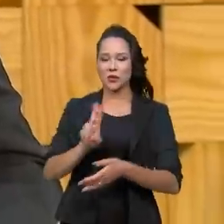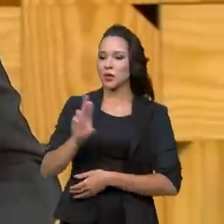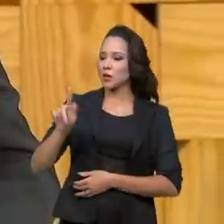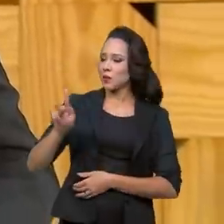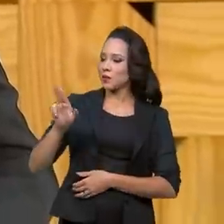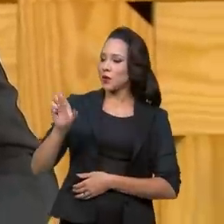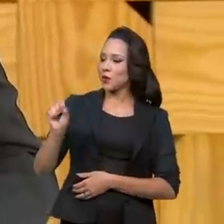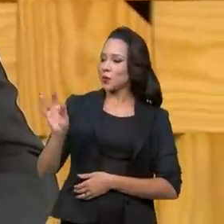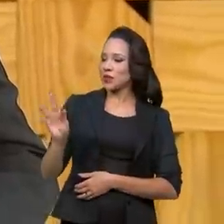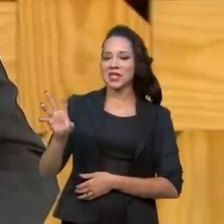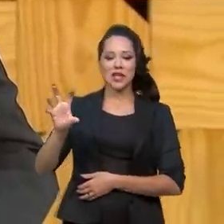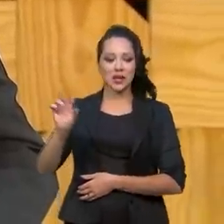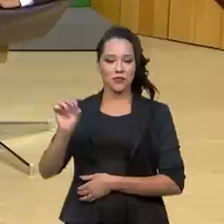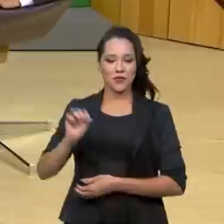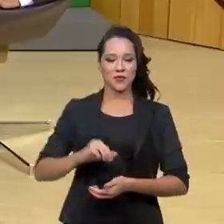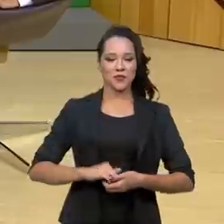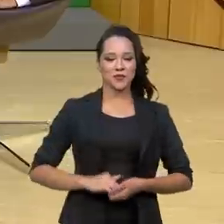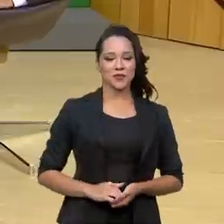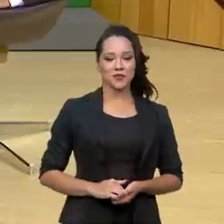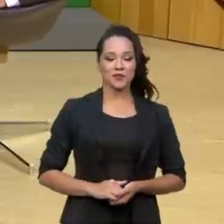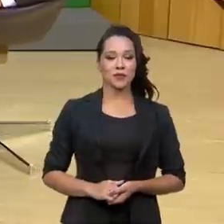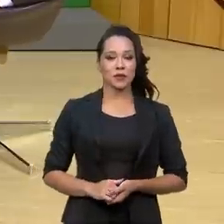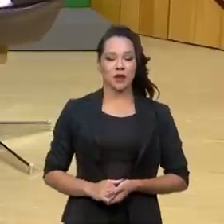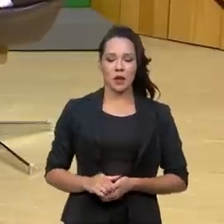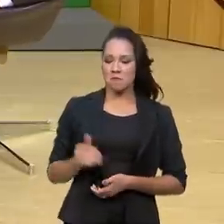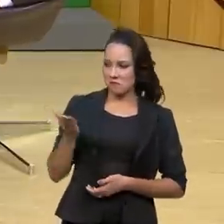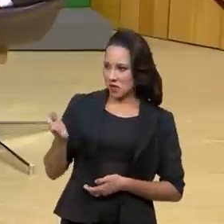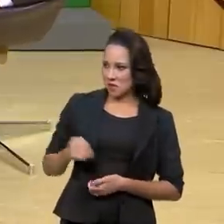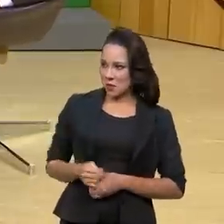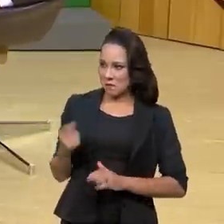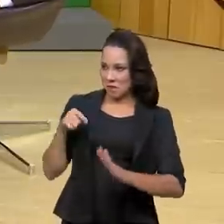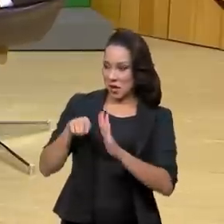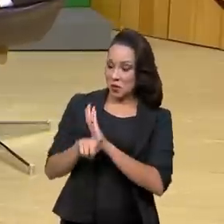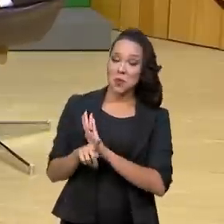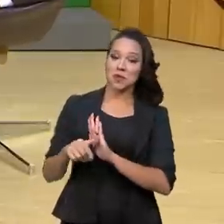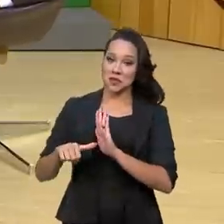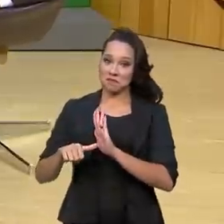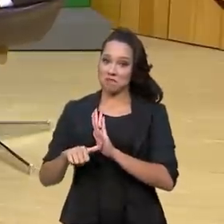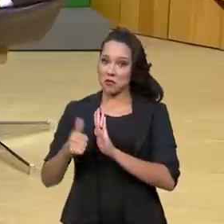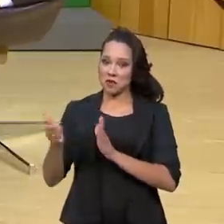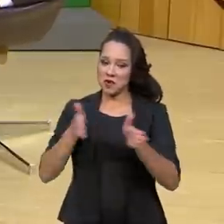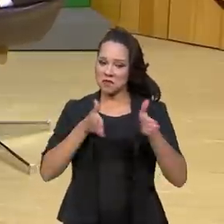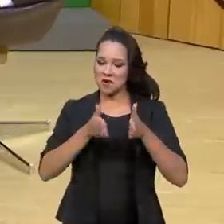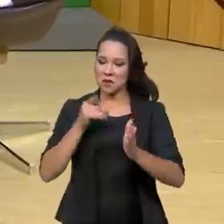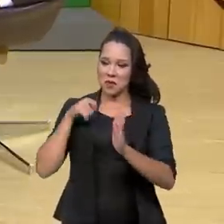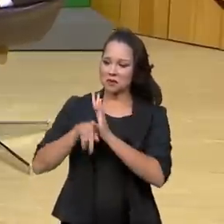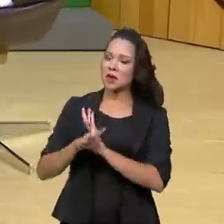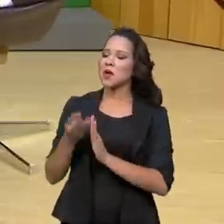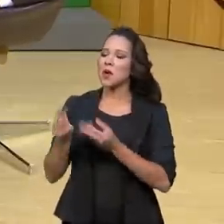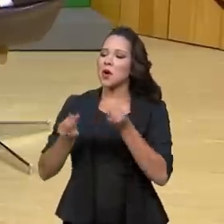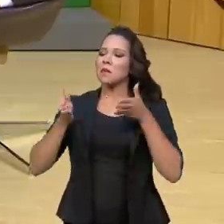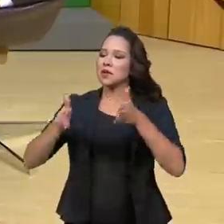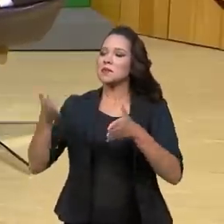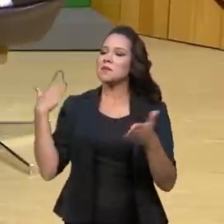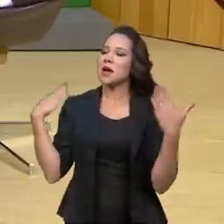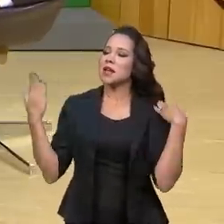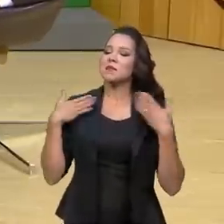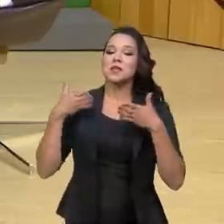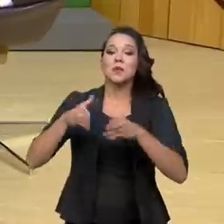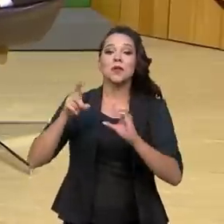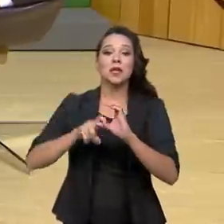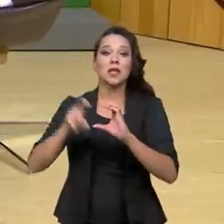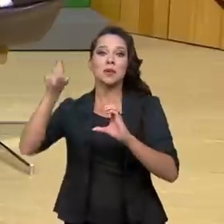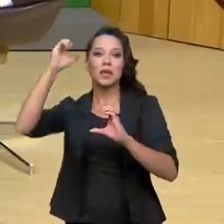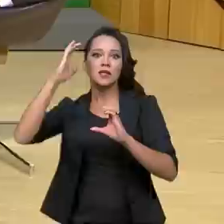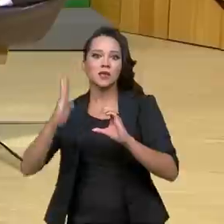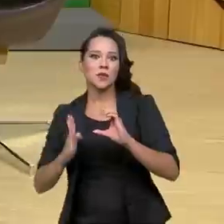Calero Garriga Pires. Almirante, deixei a pergunta no primeiro bloco sobre a participação da Marinha na